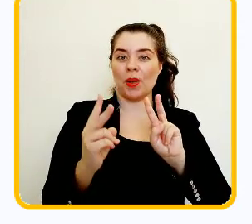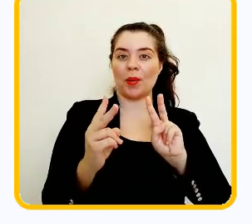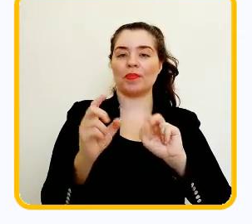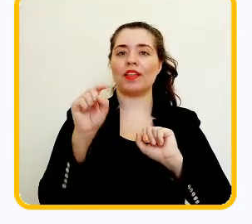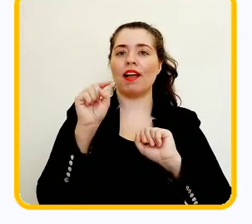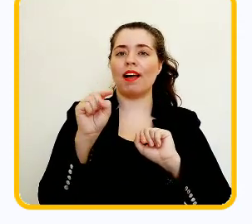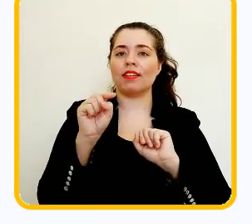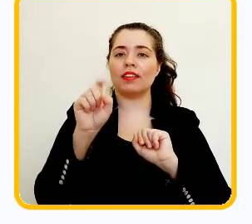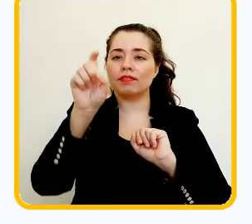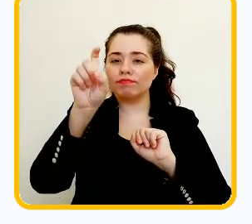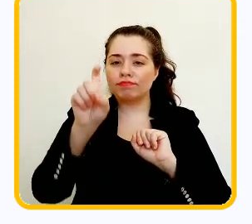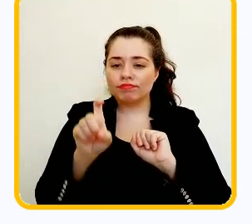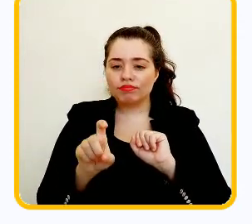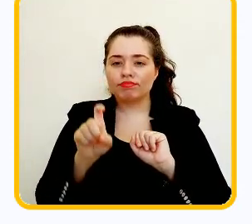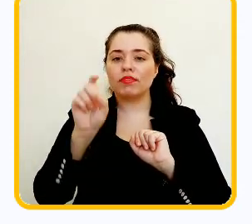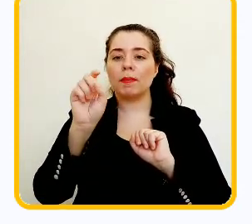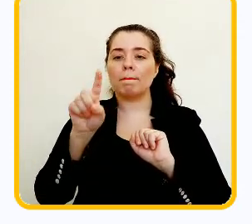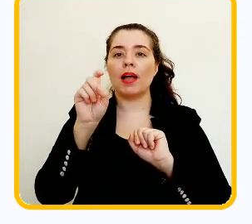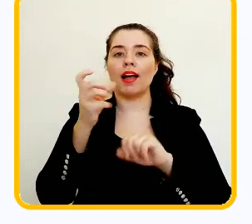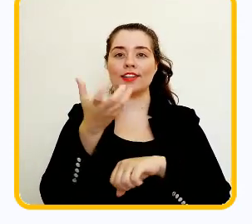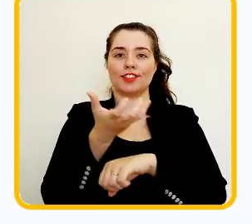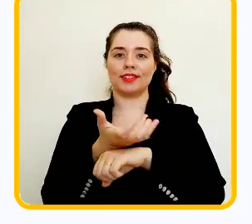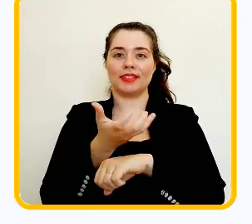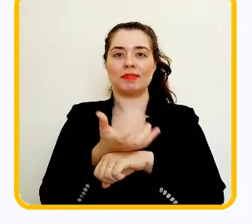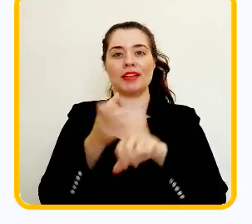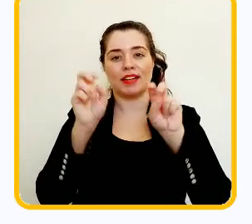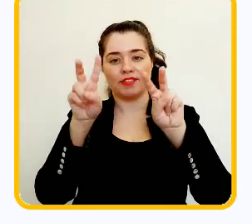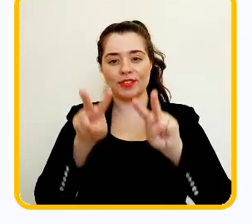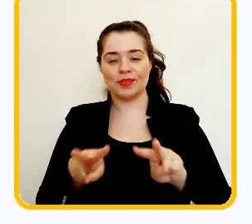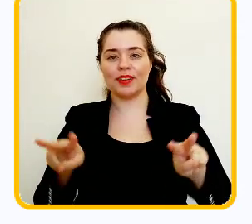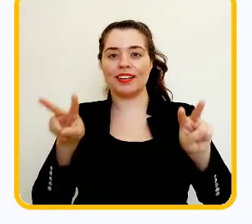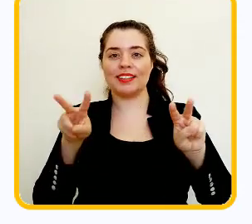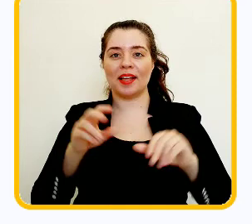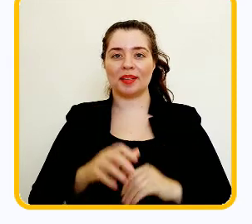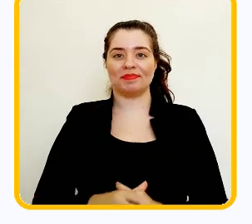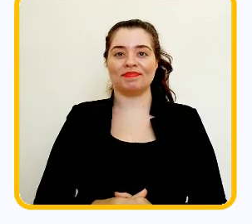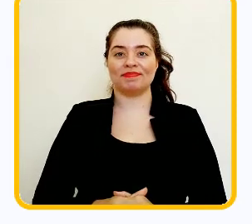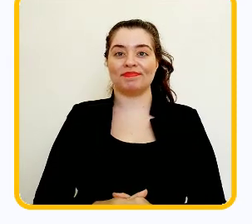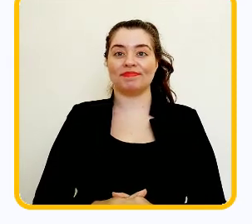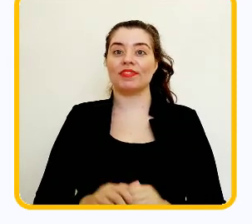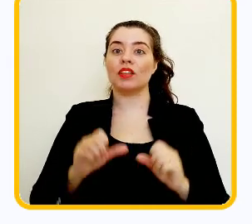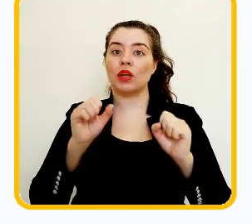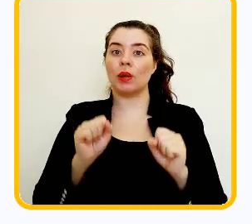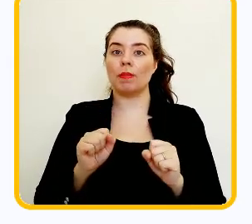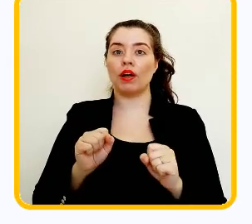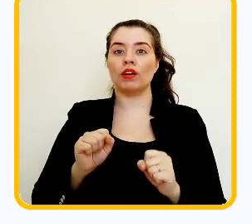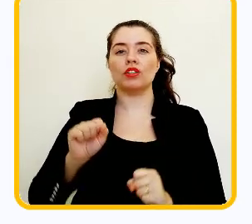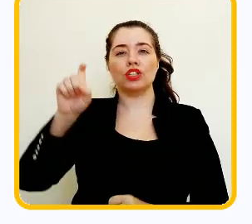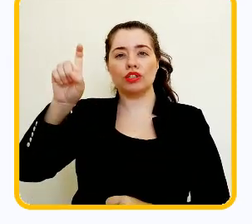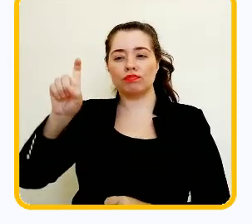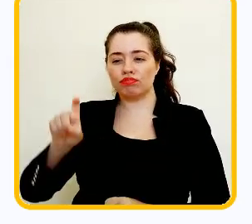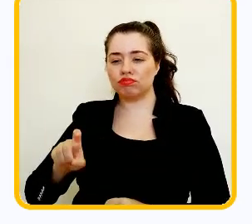você pode escolher a disciplina que deseja visualizar. Você navega pelos menus laterais